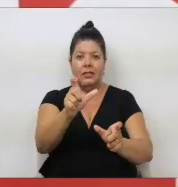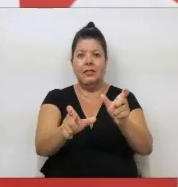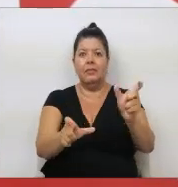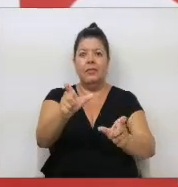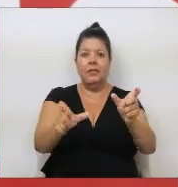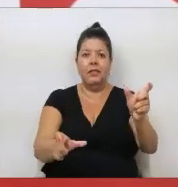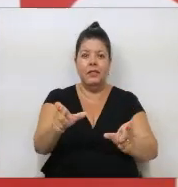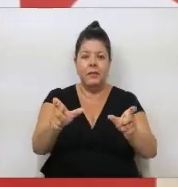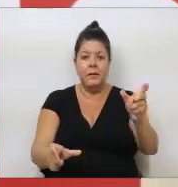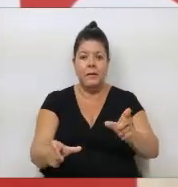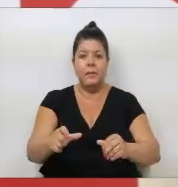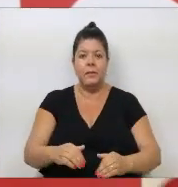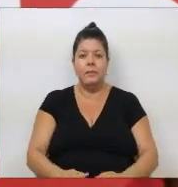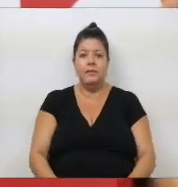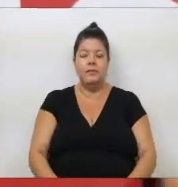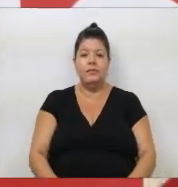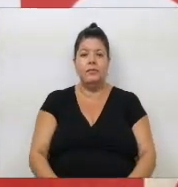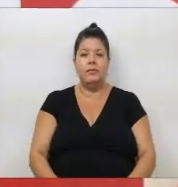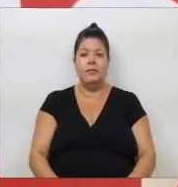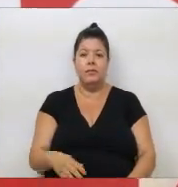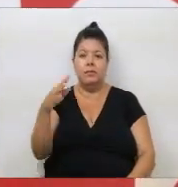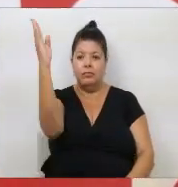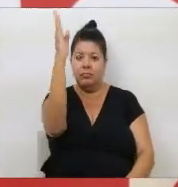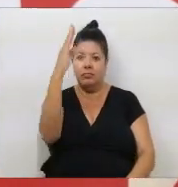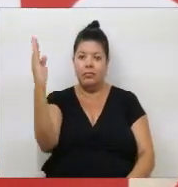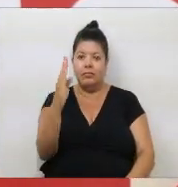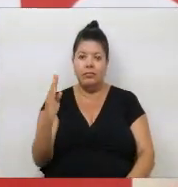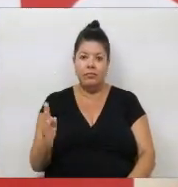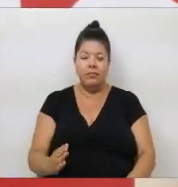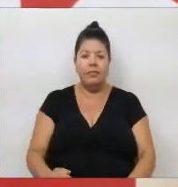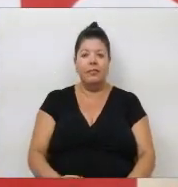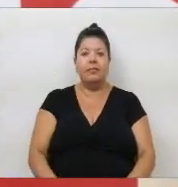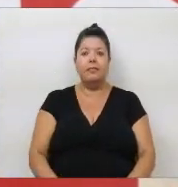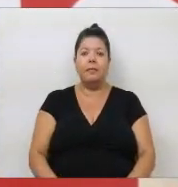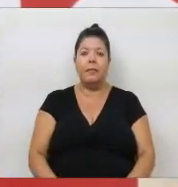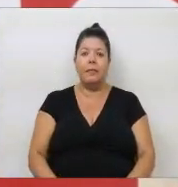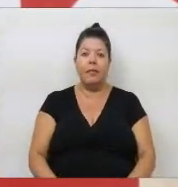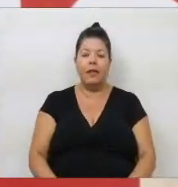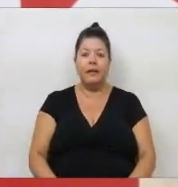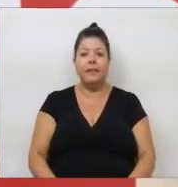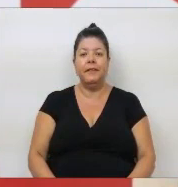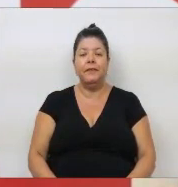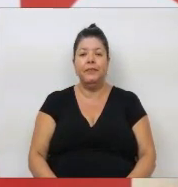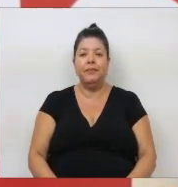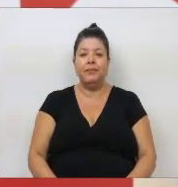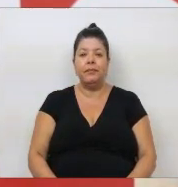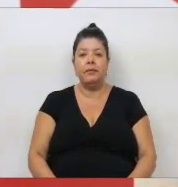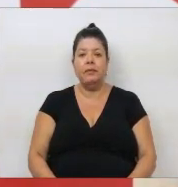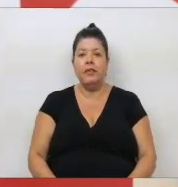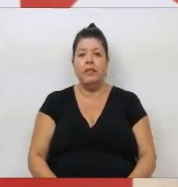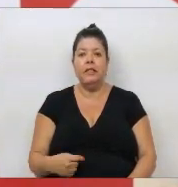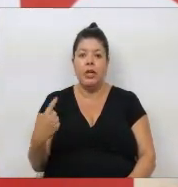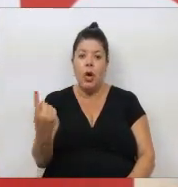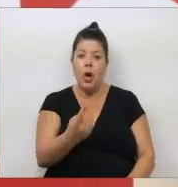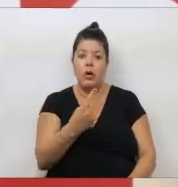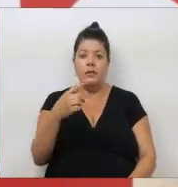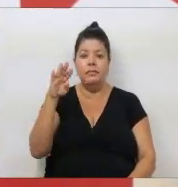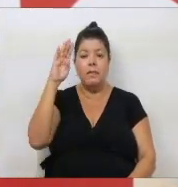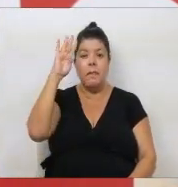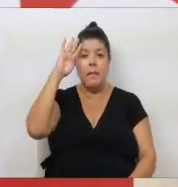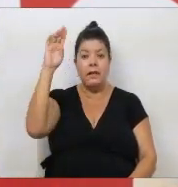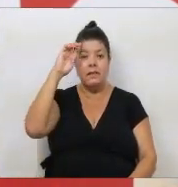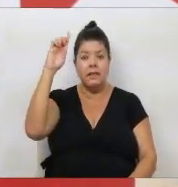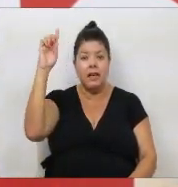seja em qual patamar for, nacional, estadual ou municipal. Nós pensamos que